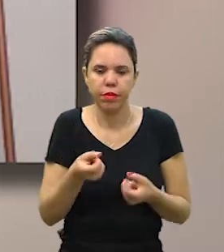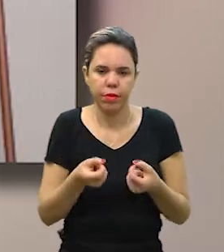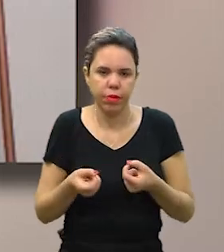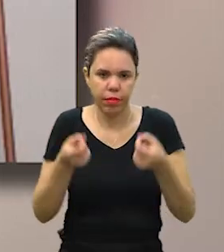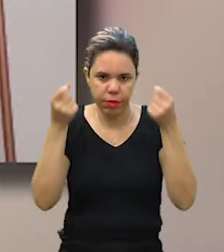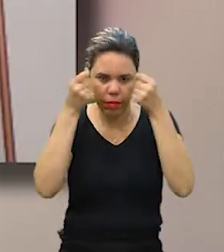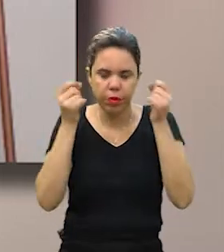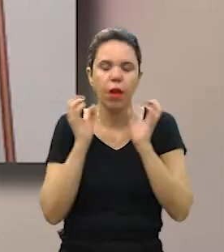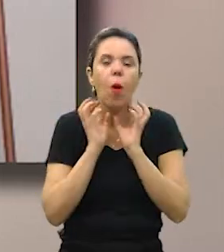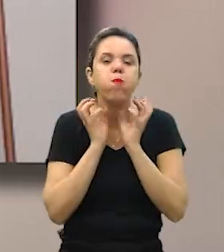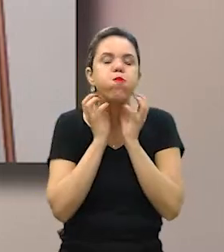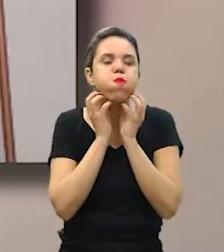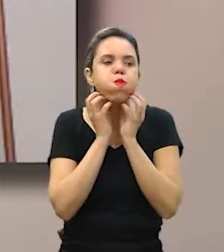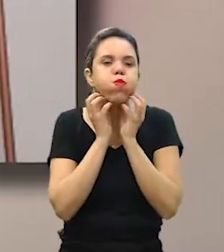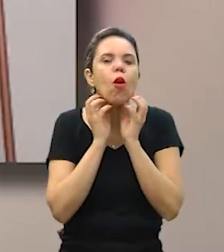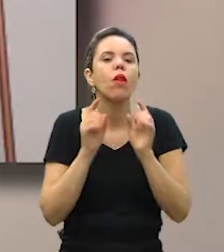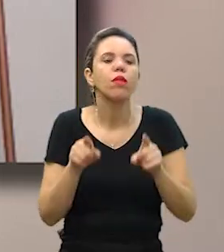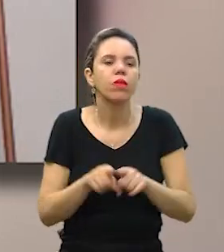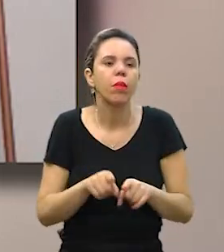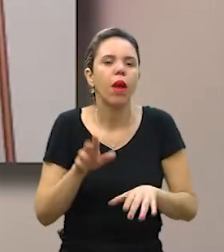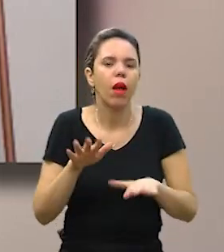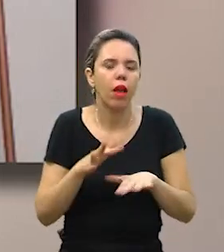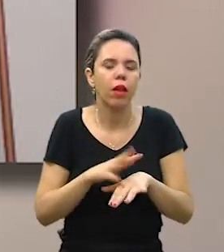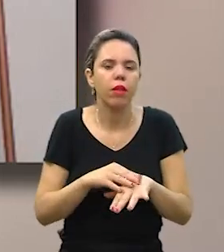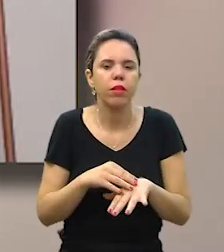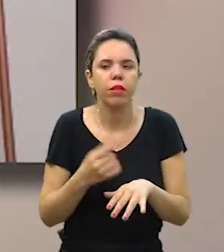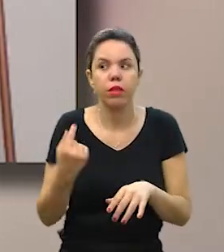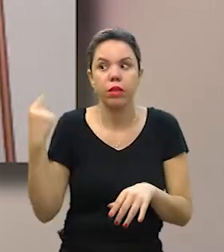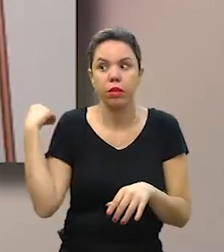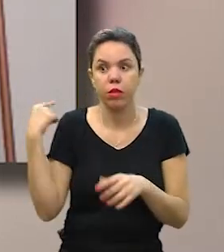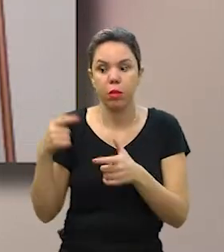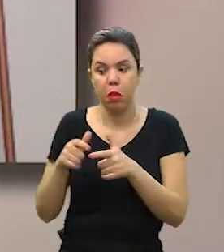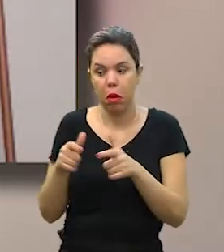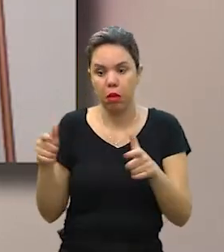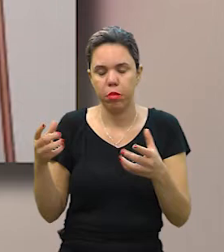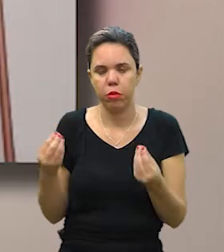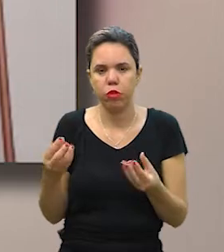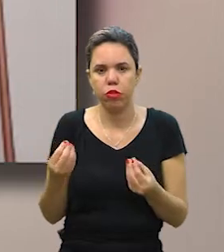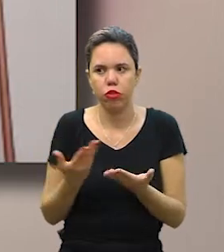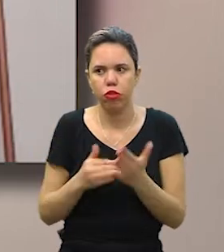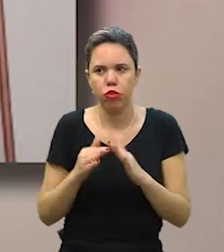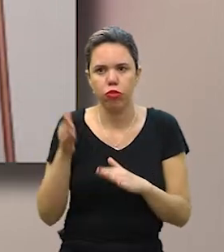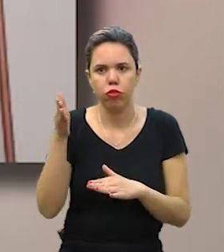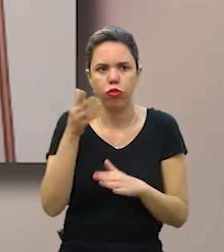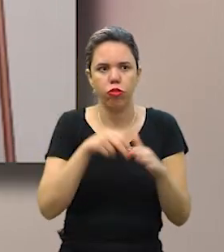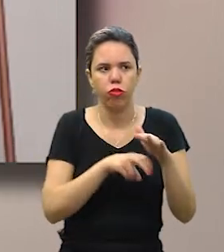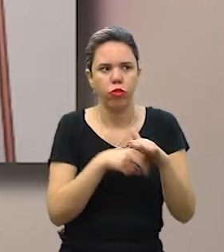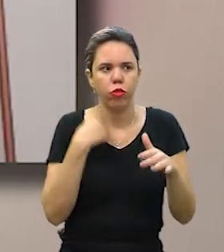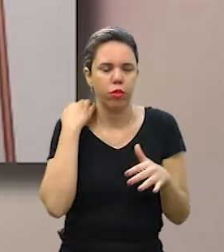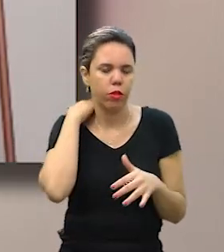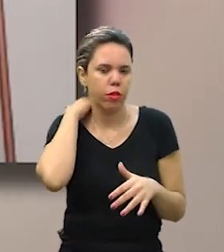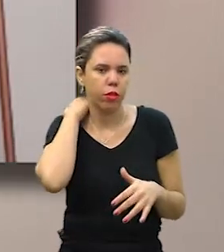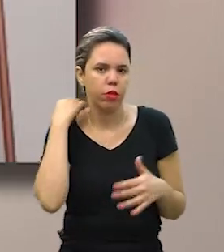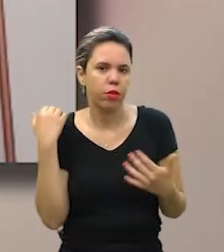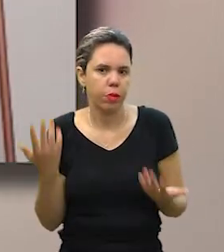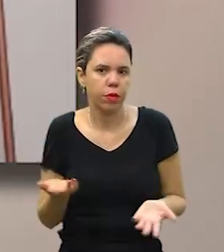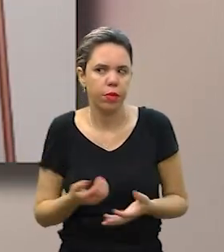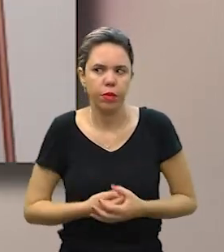catapora quanto da cachumba, por exemplo, e haviam surtos, né, em escolas, creches,